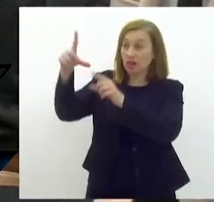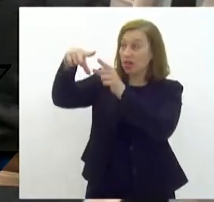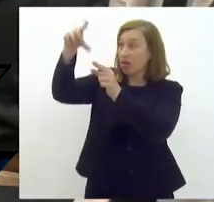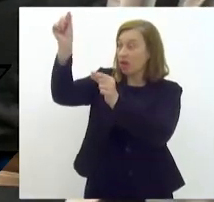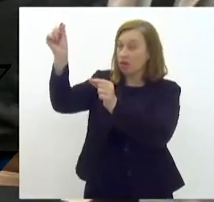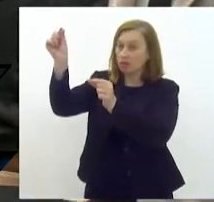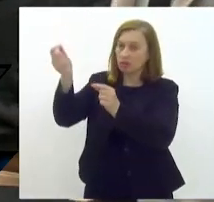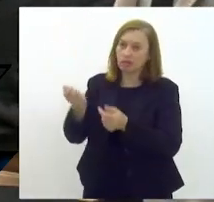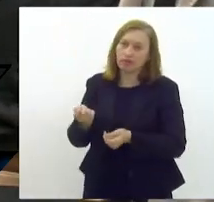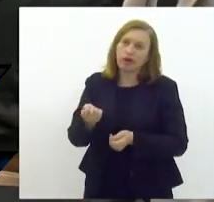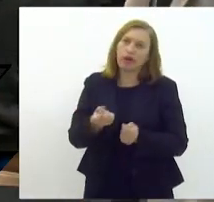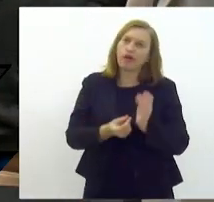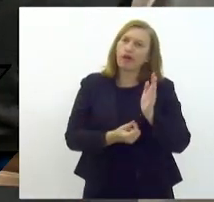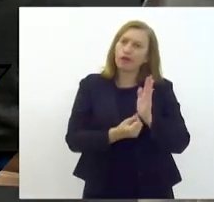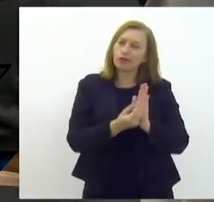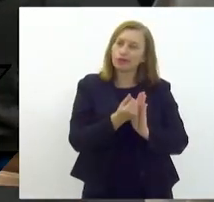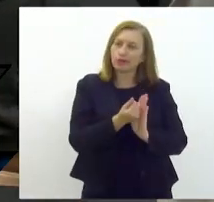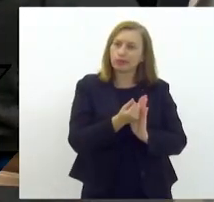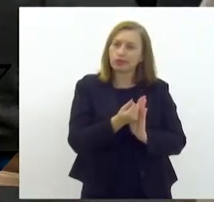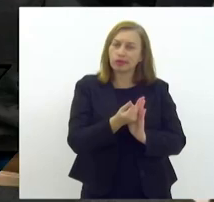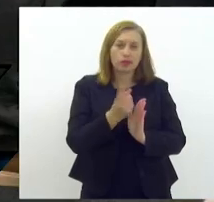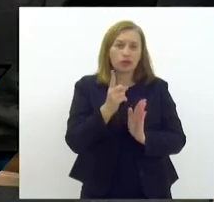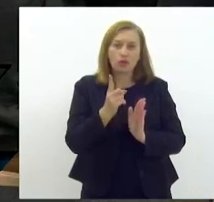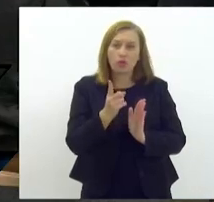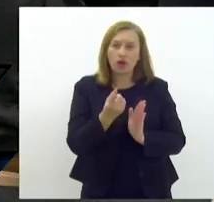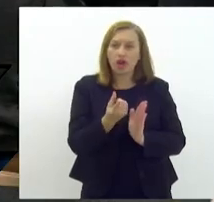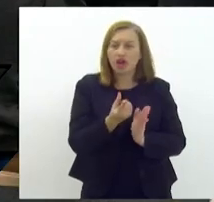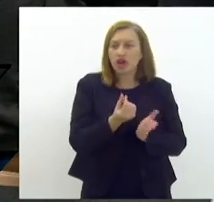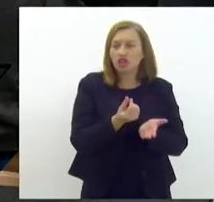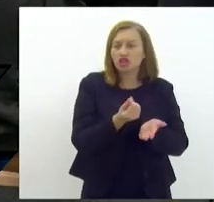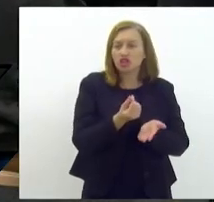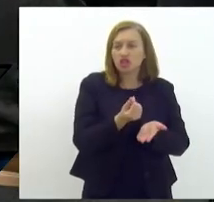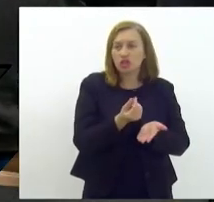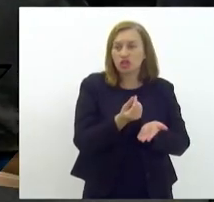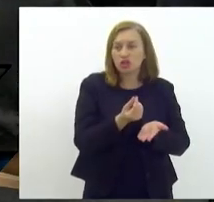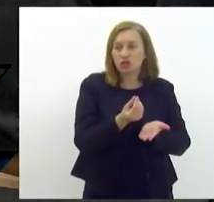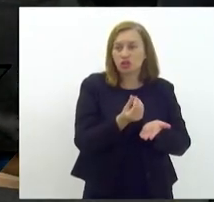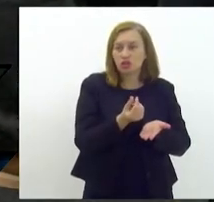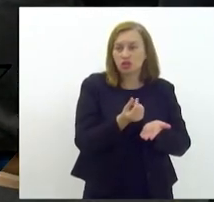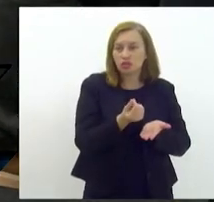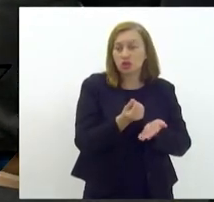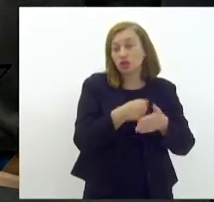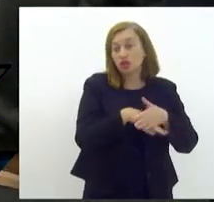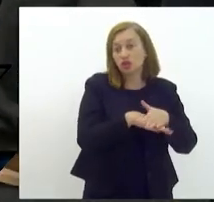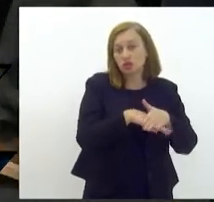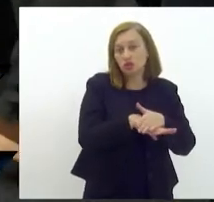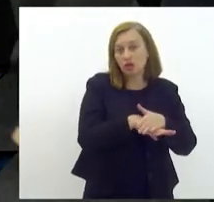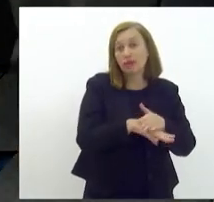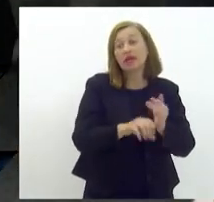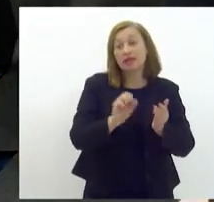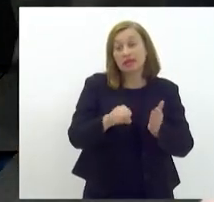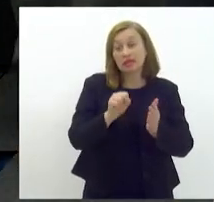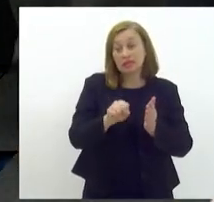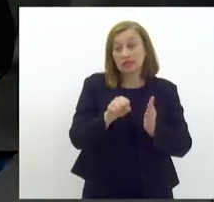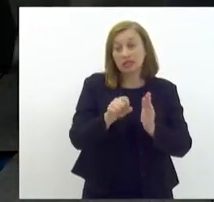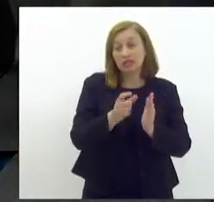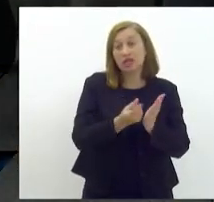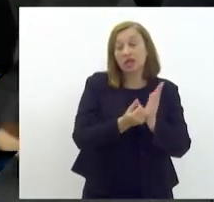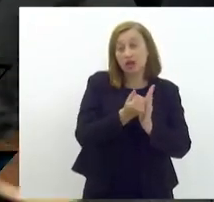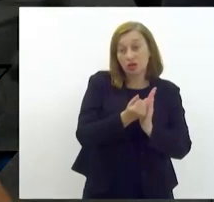orçamentário não é recurso Extra é recurso orçamentário Então é só pegar a emenda constitucional